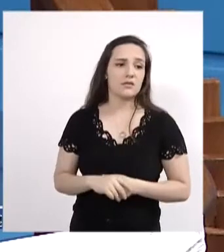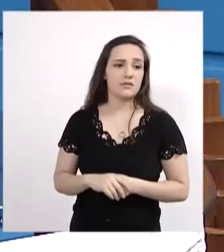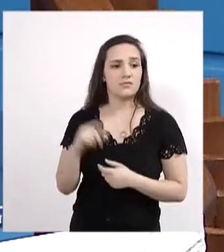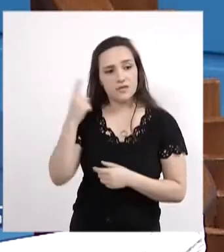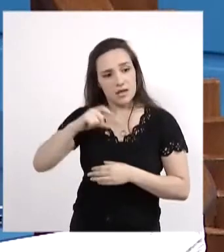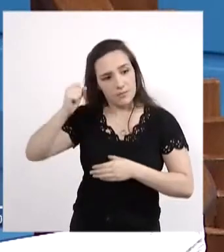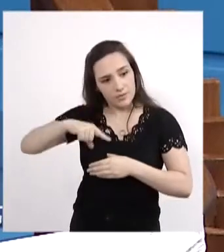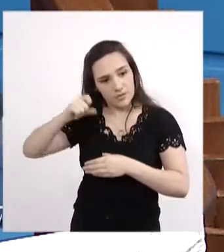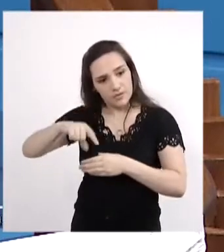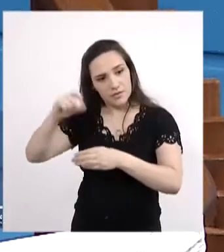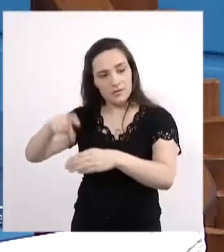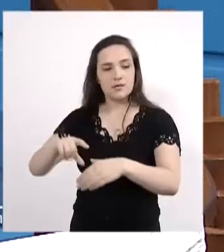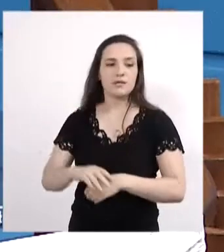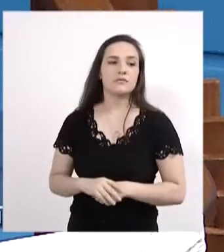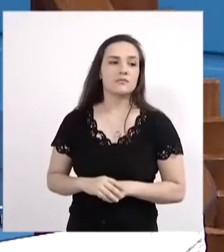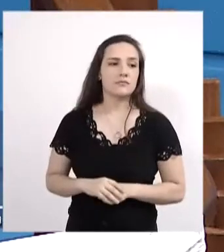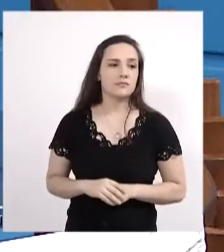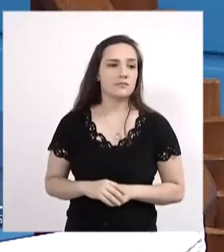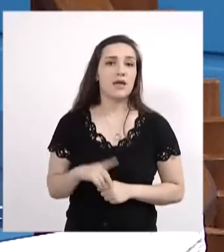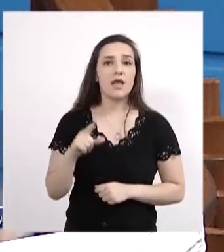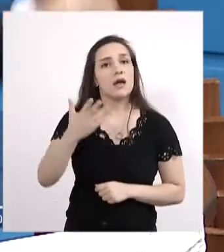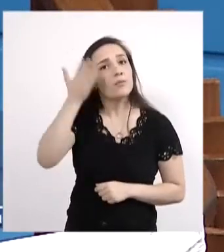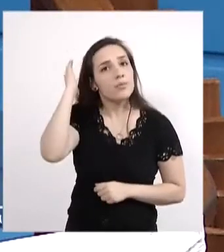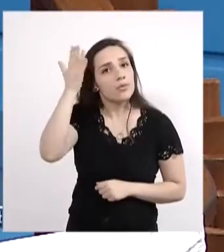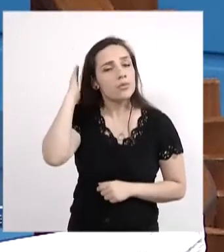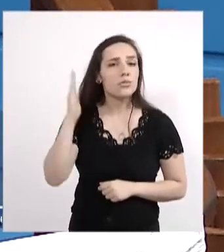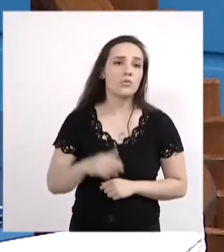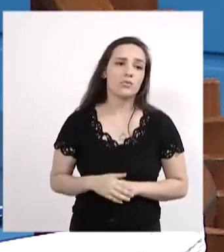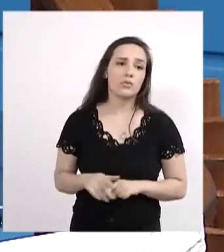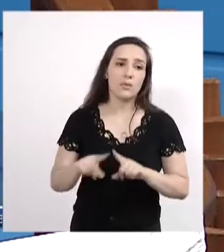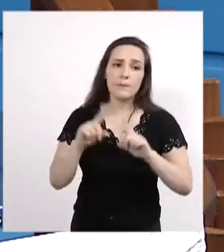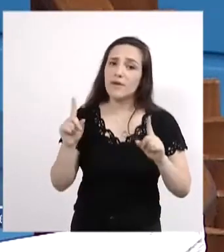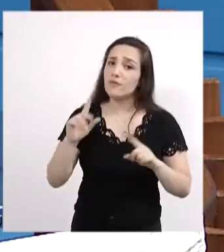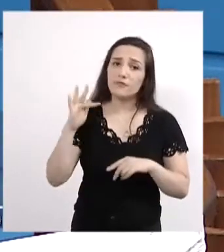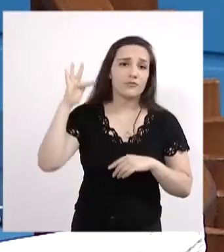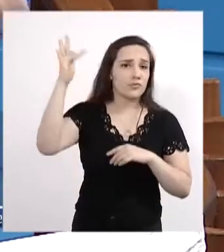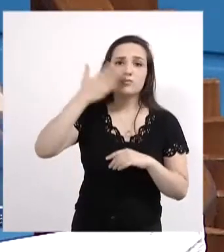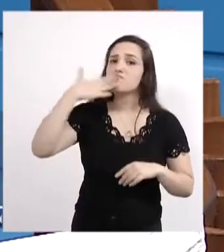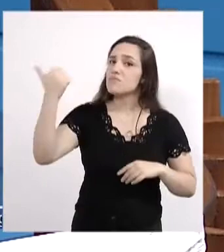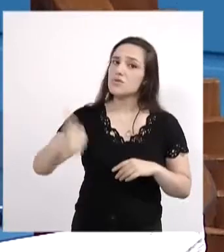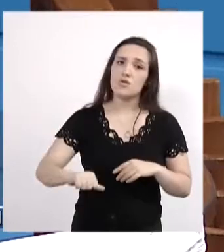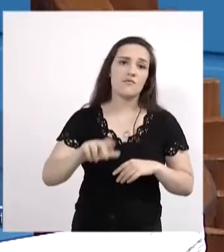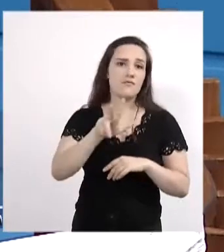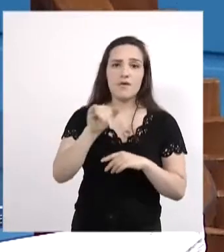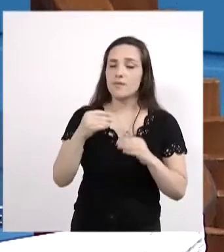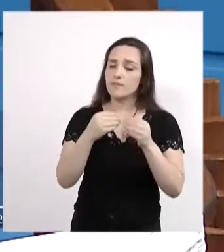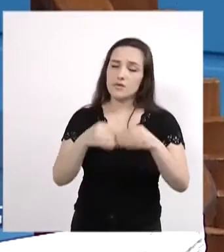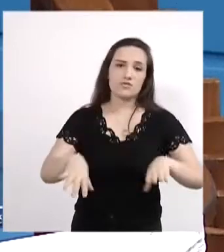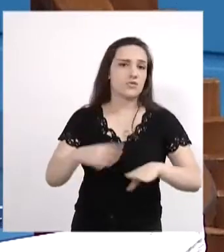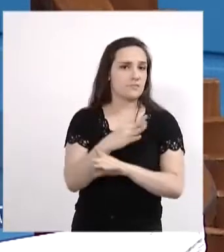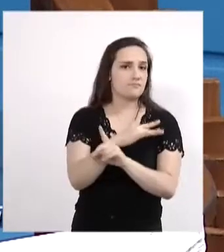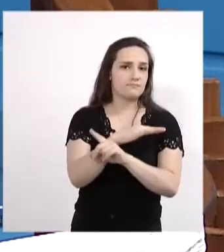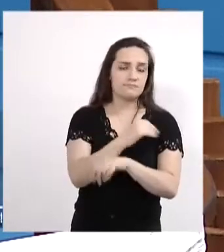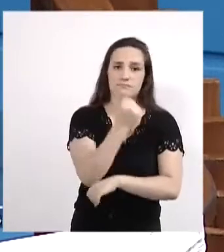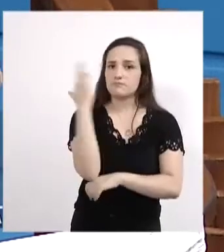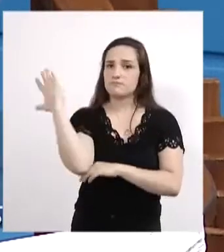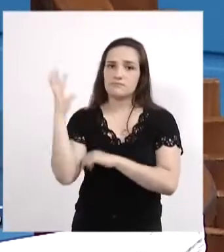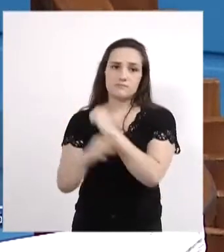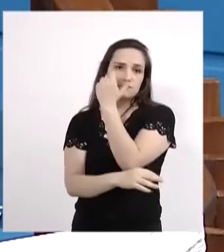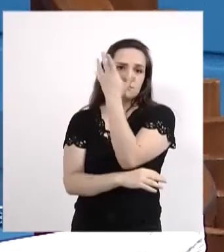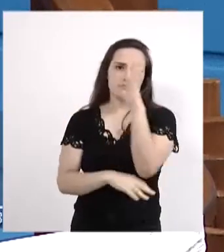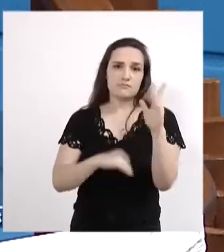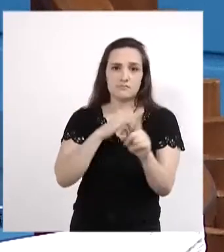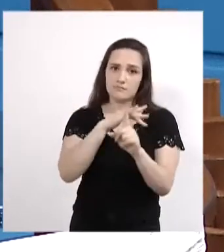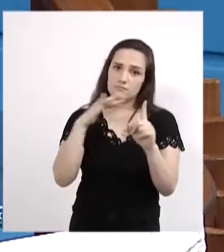cana. Além de burrice, isso é uma inconsequência do ponto de vista ambiental. É você